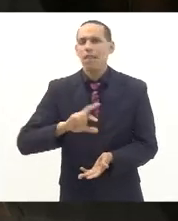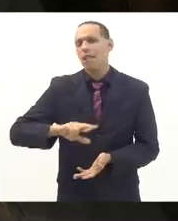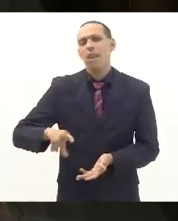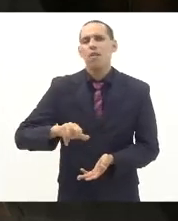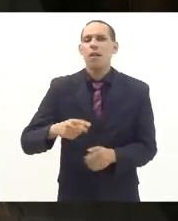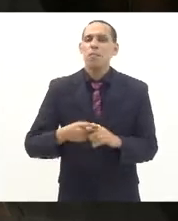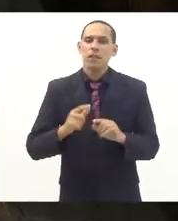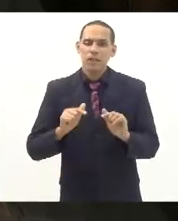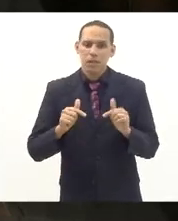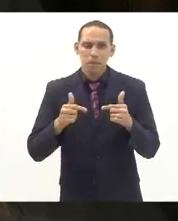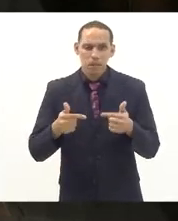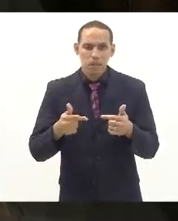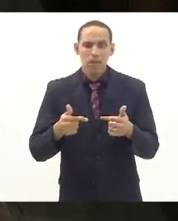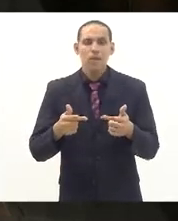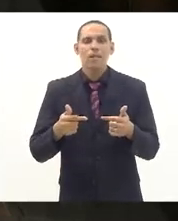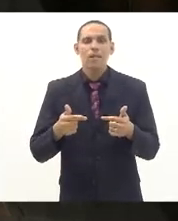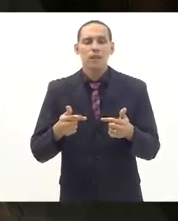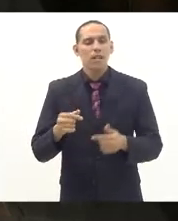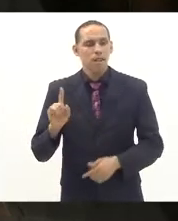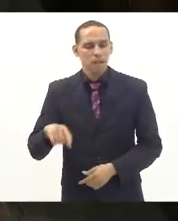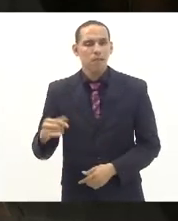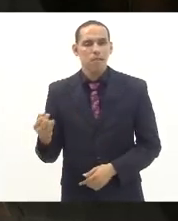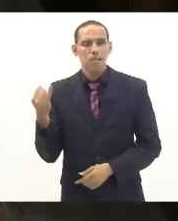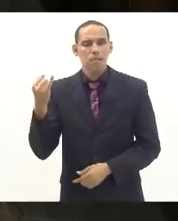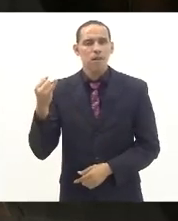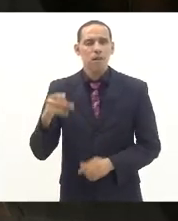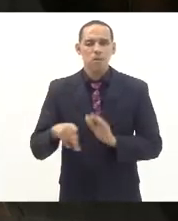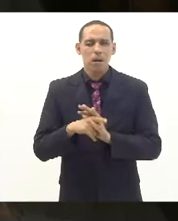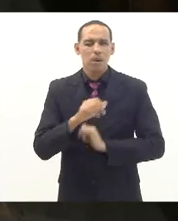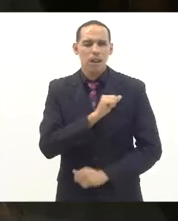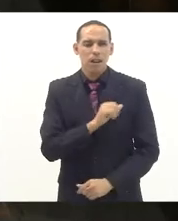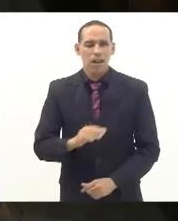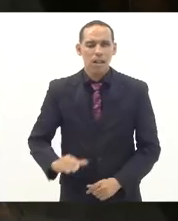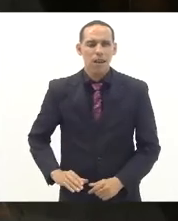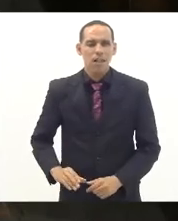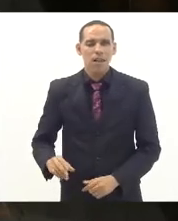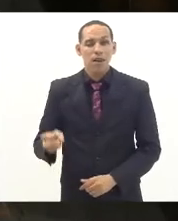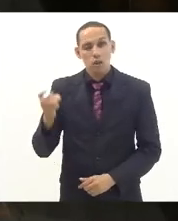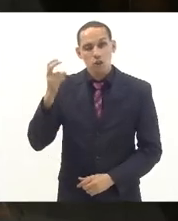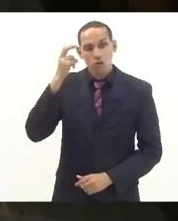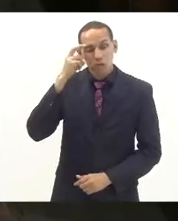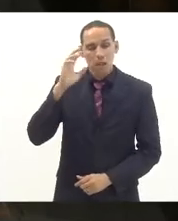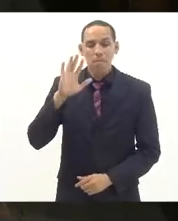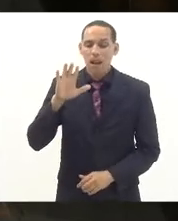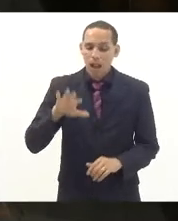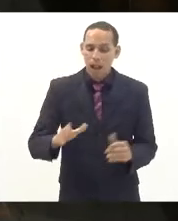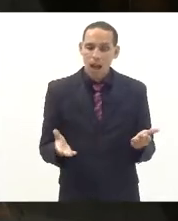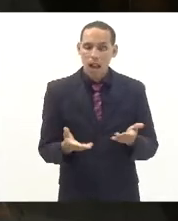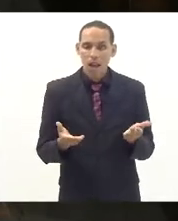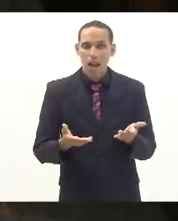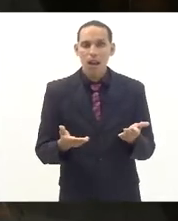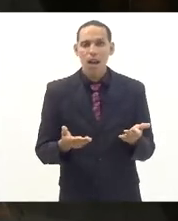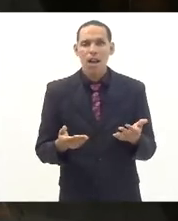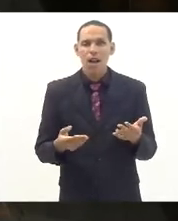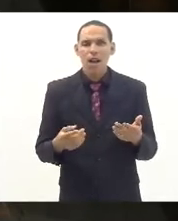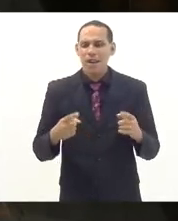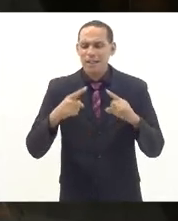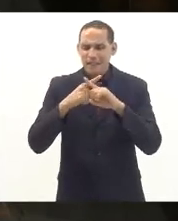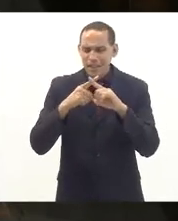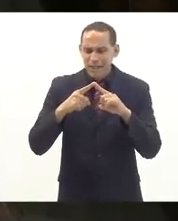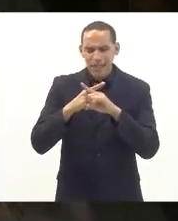do André de valorizar uma pauta do campo da cultura entretanto especificamente neste caso a inúmeras